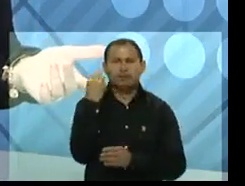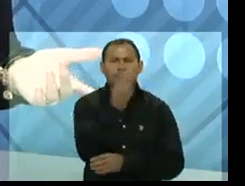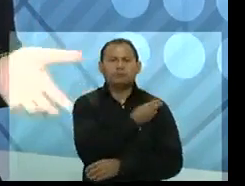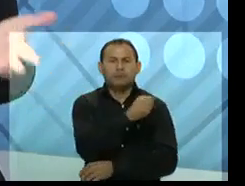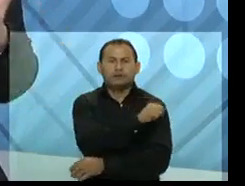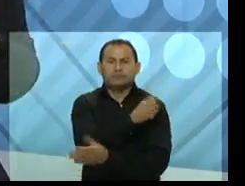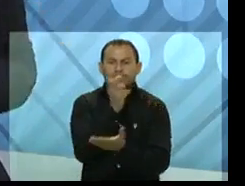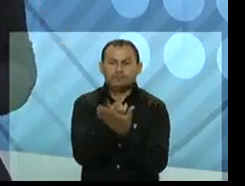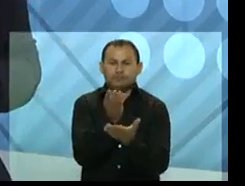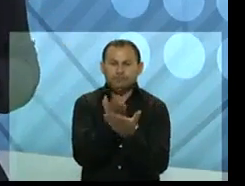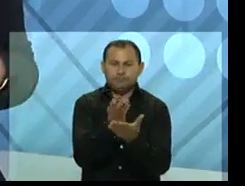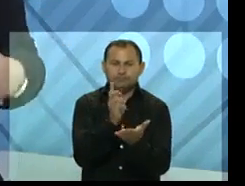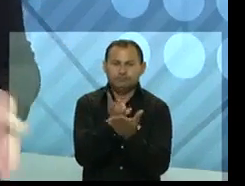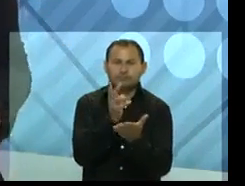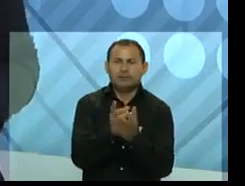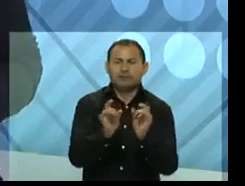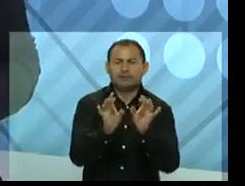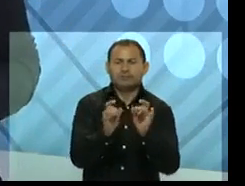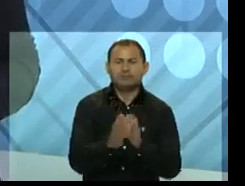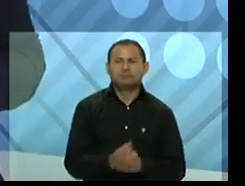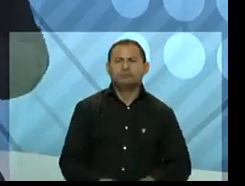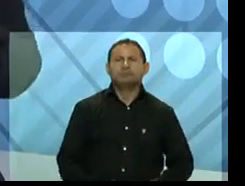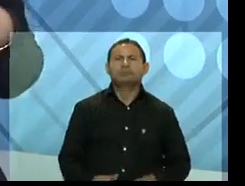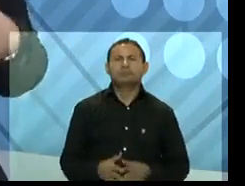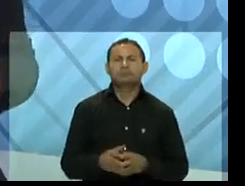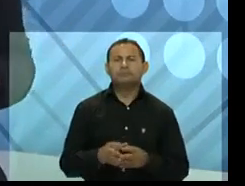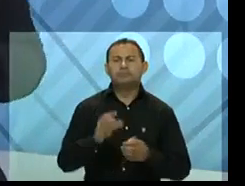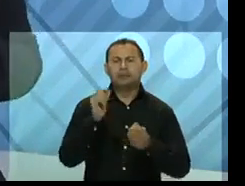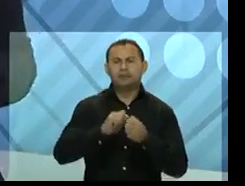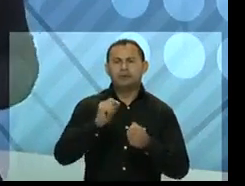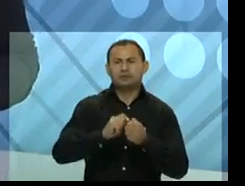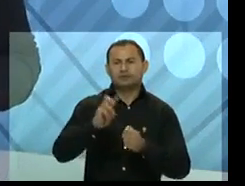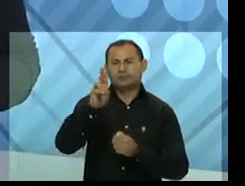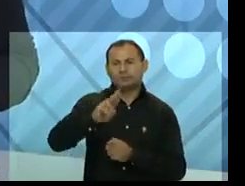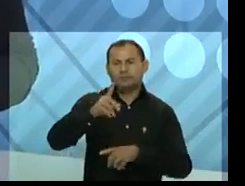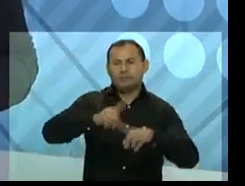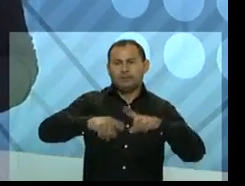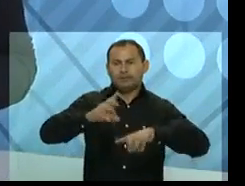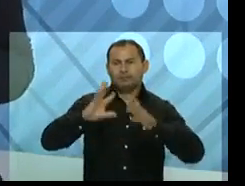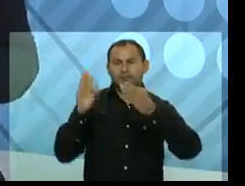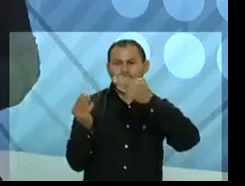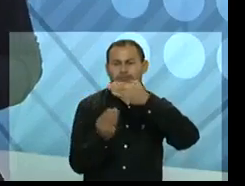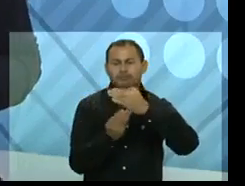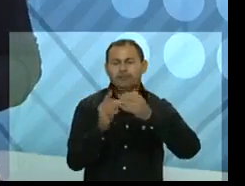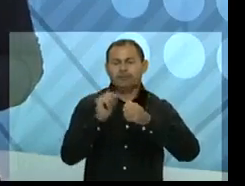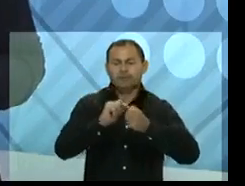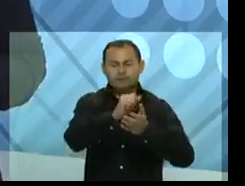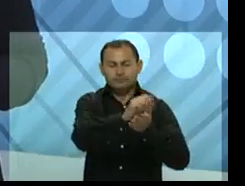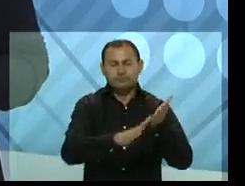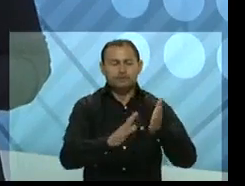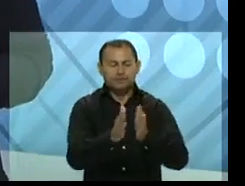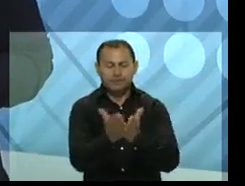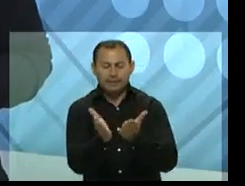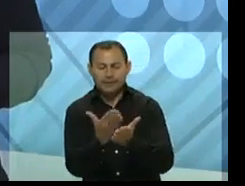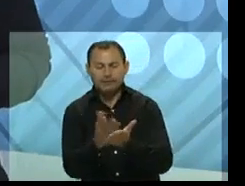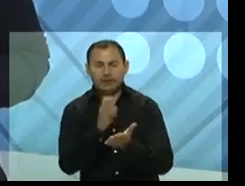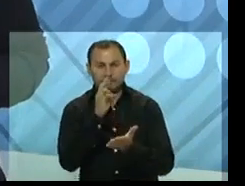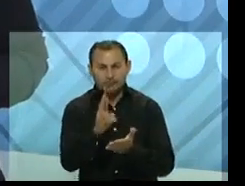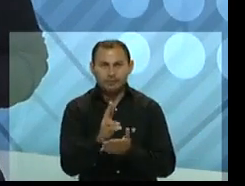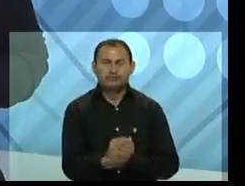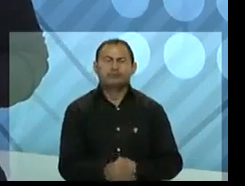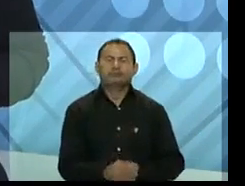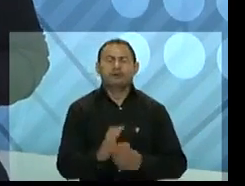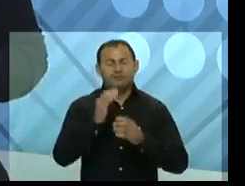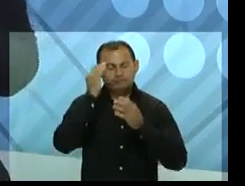estudos continuados, porque a gente tem aula específica para isso. Utilize os materiais complementares, faça os exercícios dos livros, para que você não